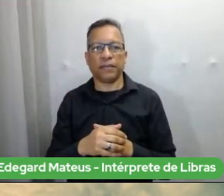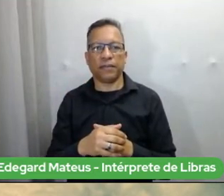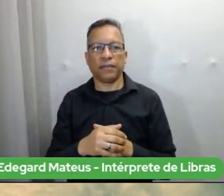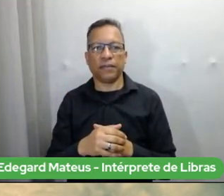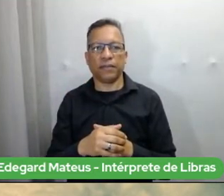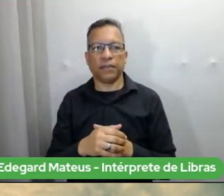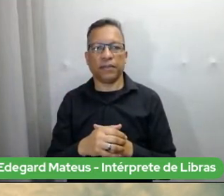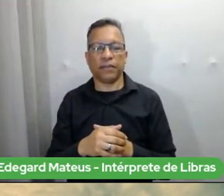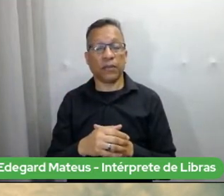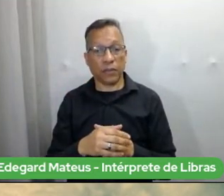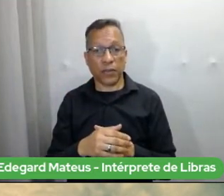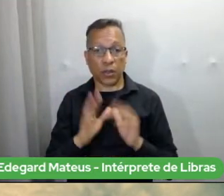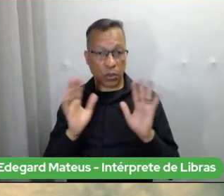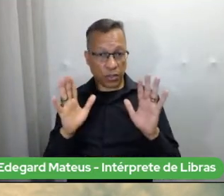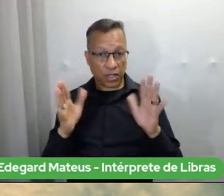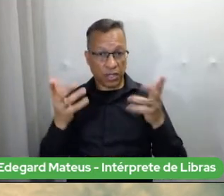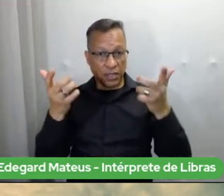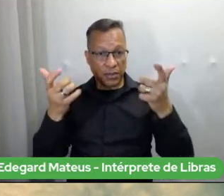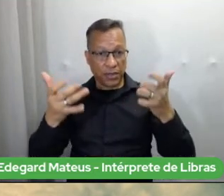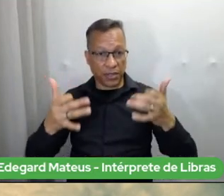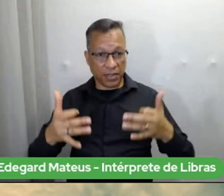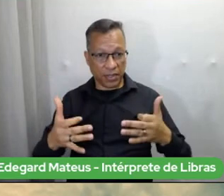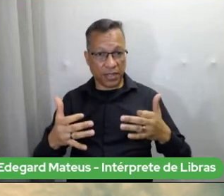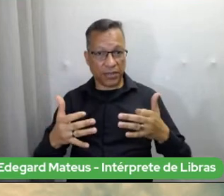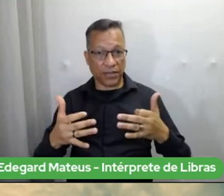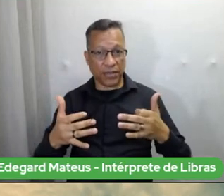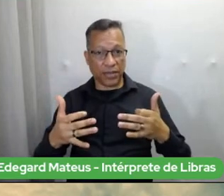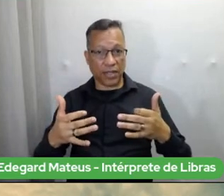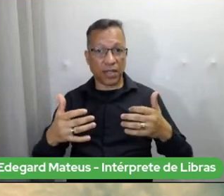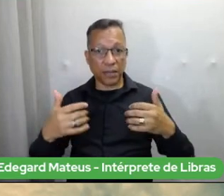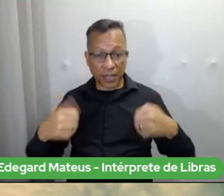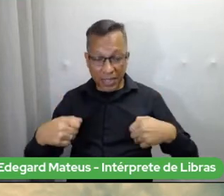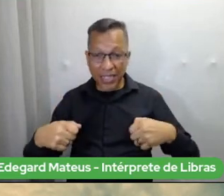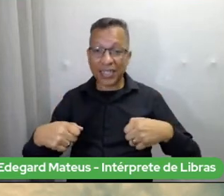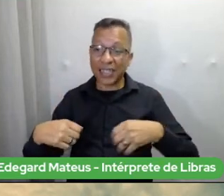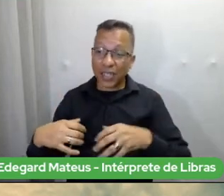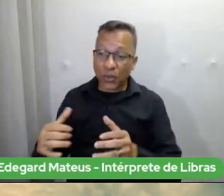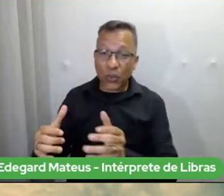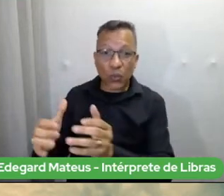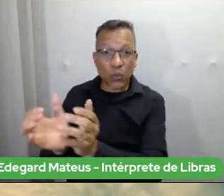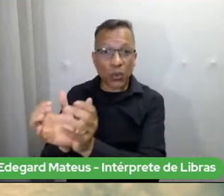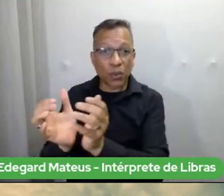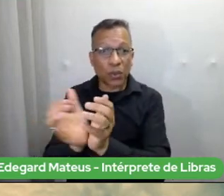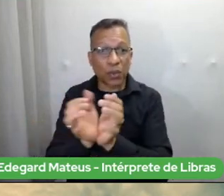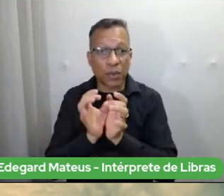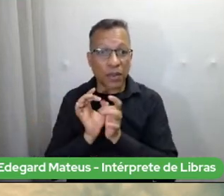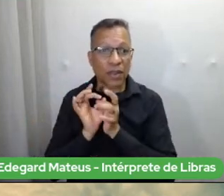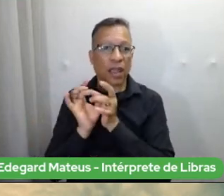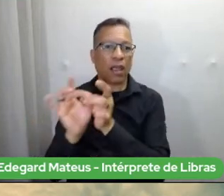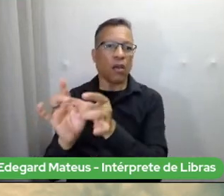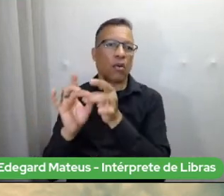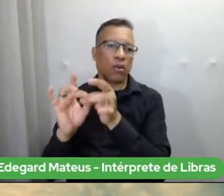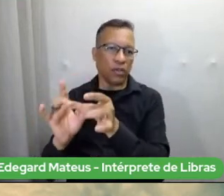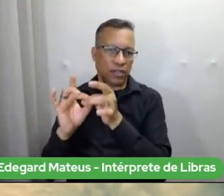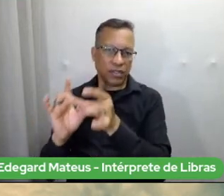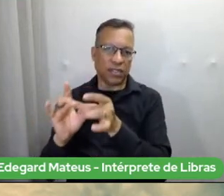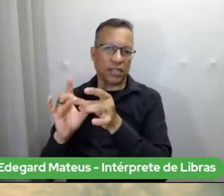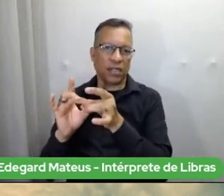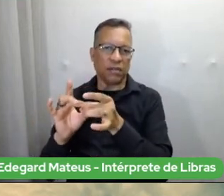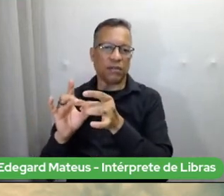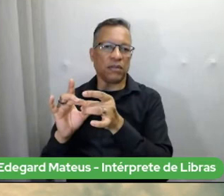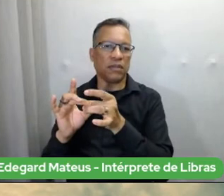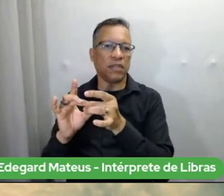E como eu falei há pouco tempo, sobre ter times multidisciplinares com ainda mais disciplinas, né? Ou